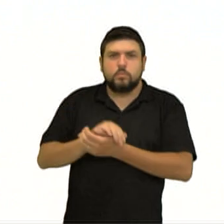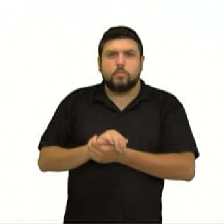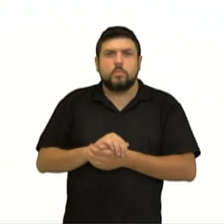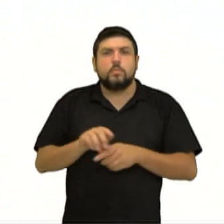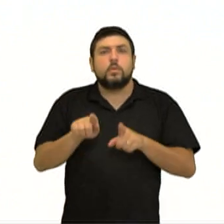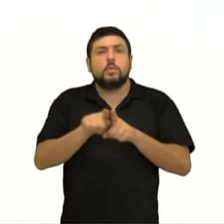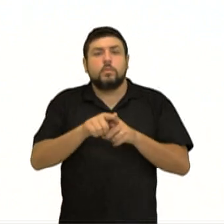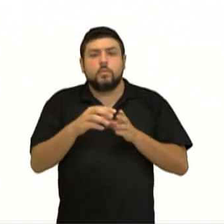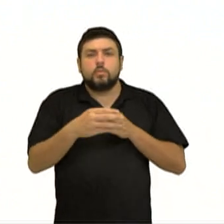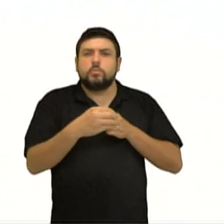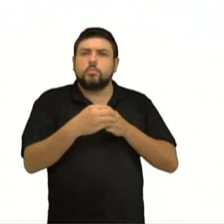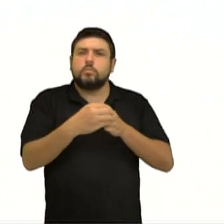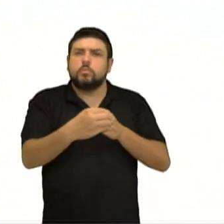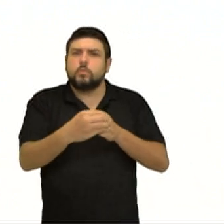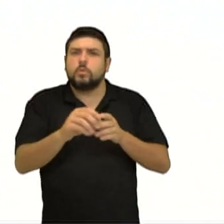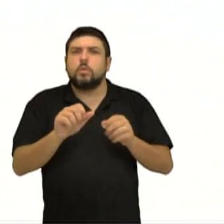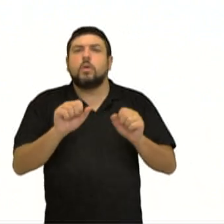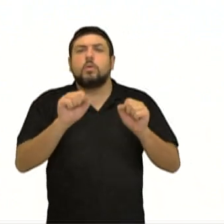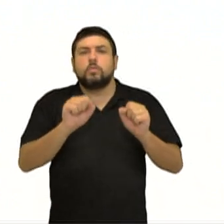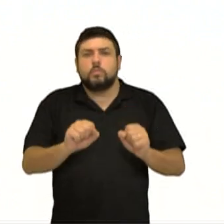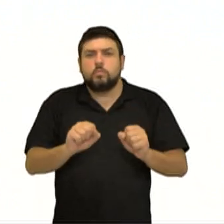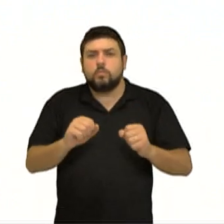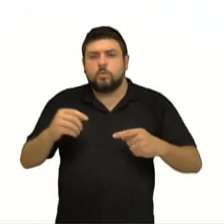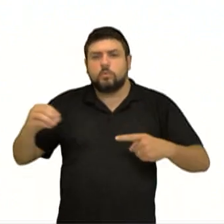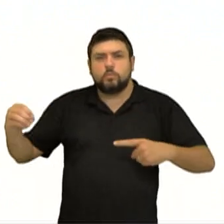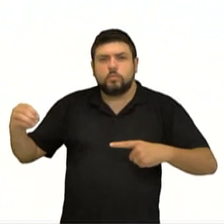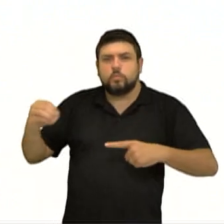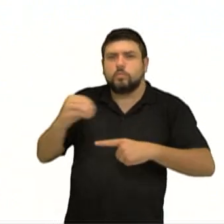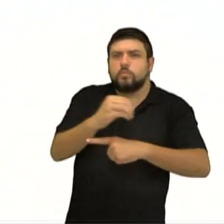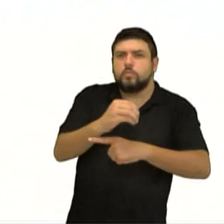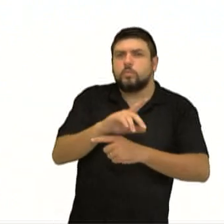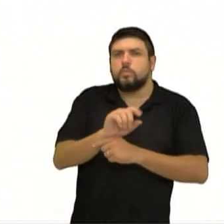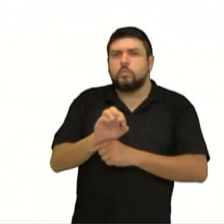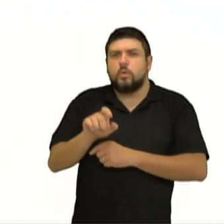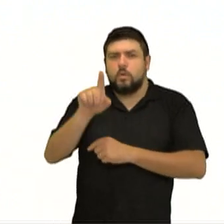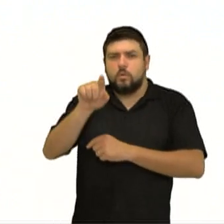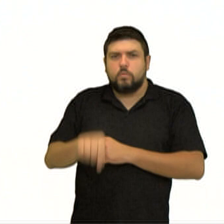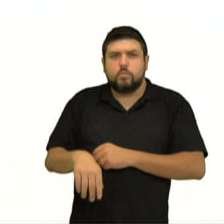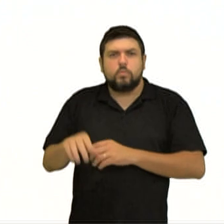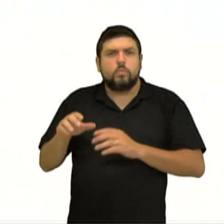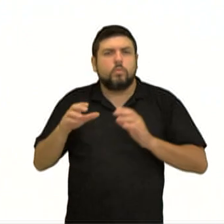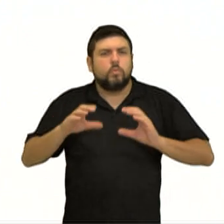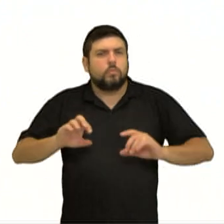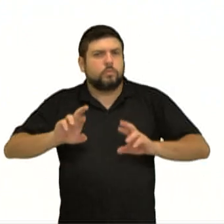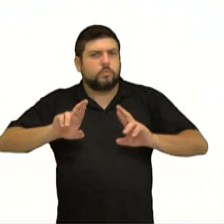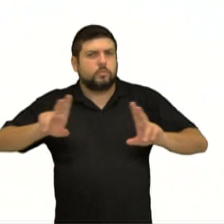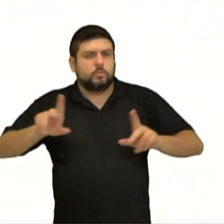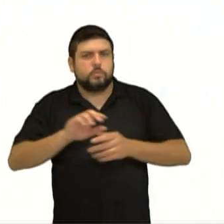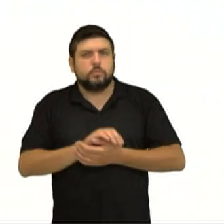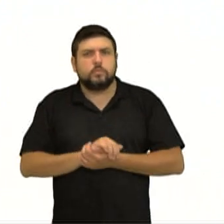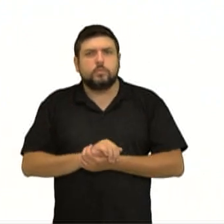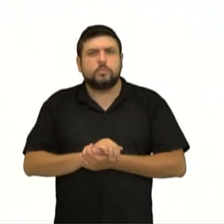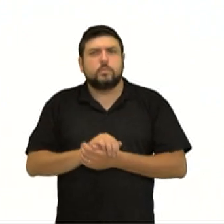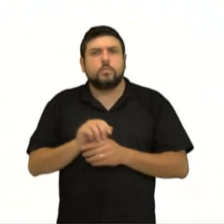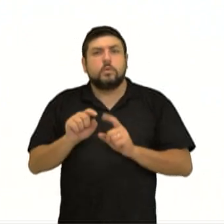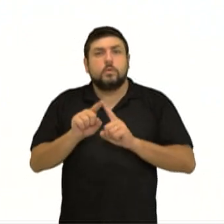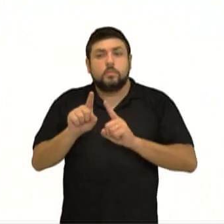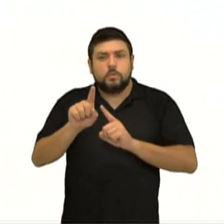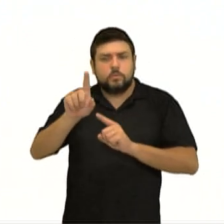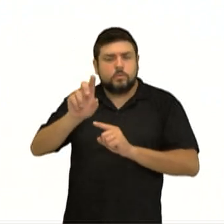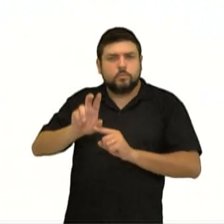também pode estar num sentido, uma direção também pode estar com um comportamento diferente, com algumas grandezas, mas aqui não é o nosso